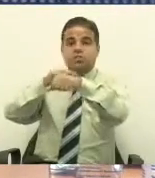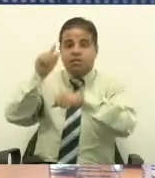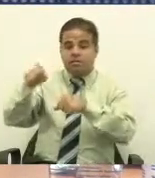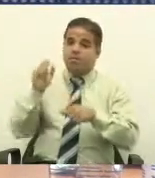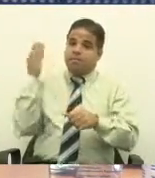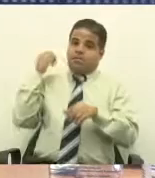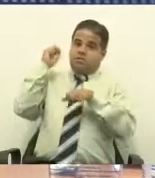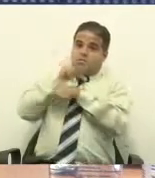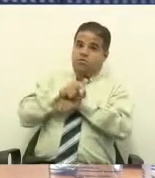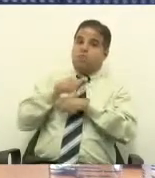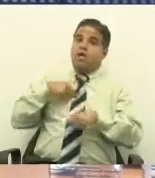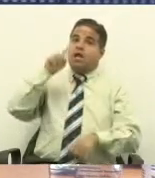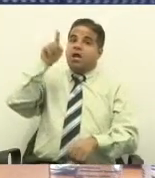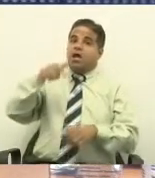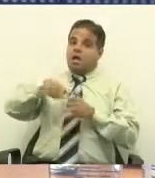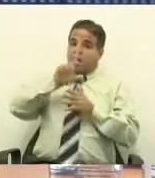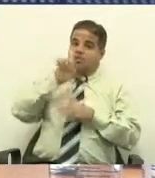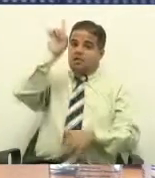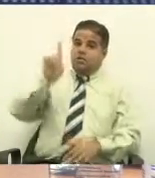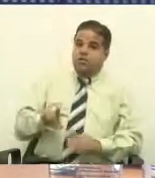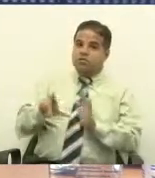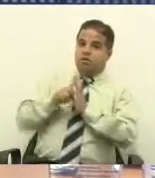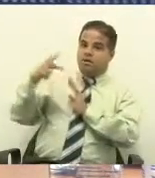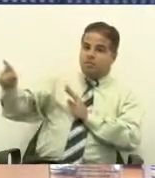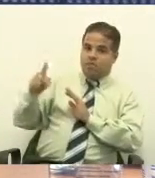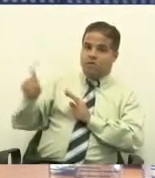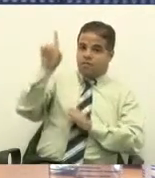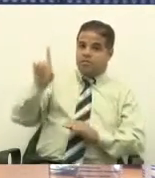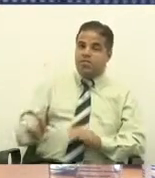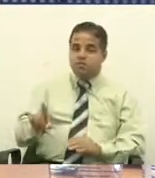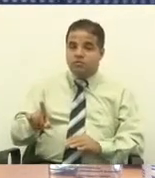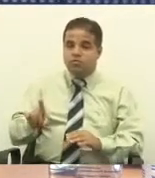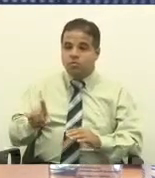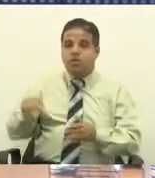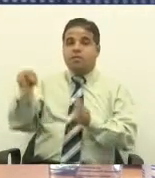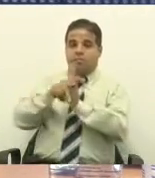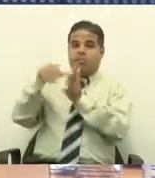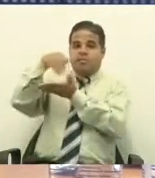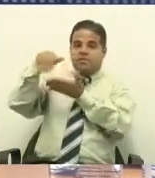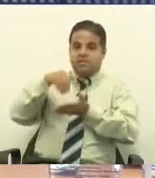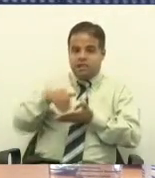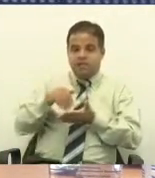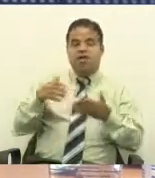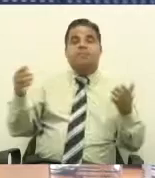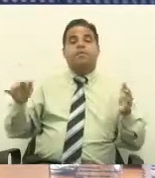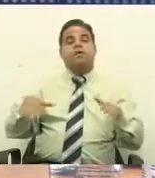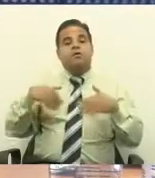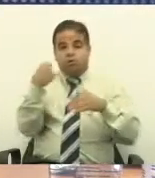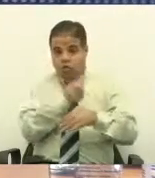a secretaria, eu era diretora da própria, né? Da própria secretaria.